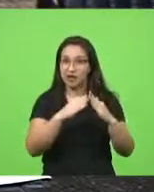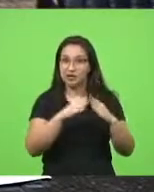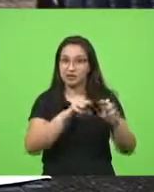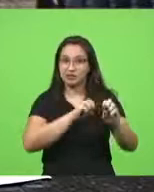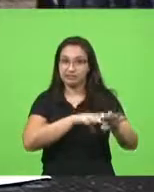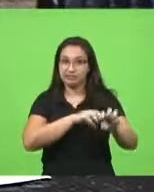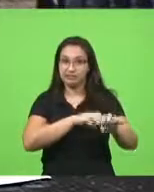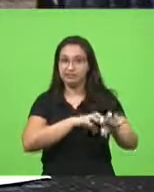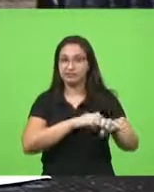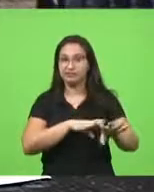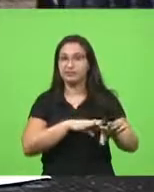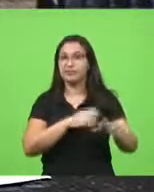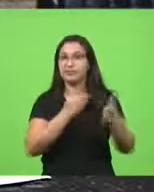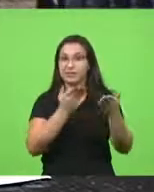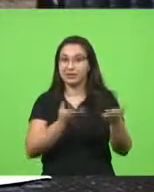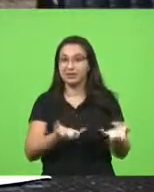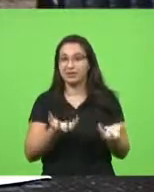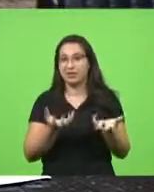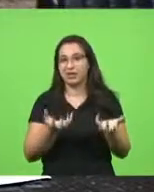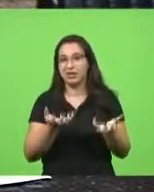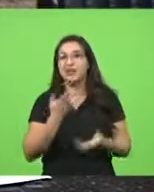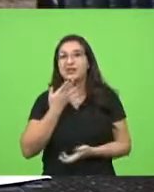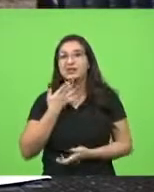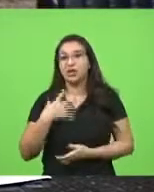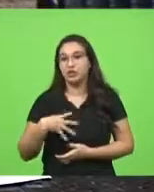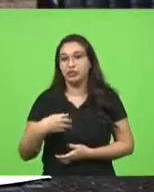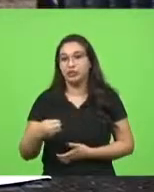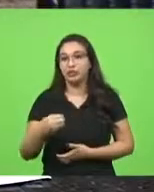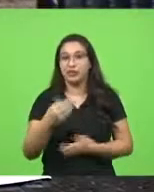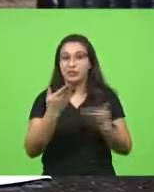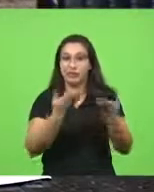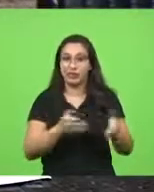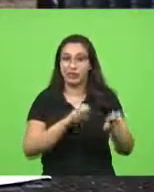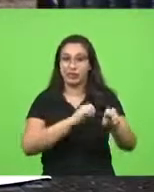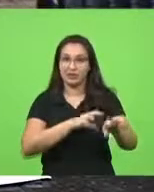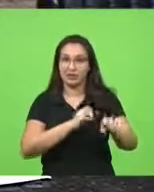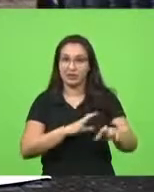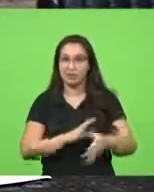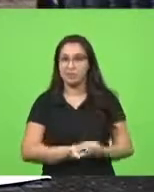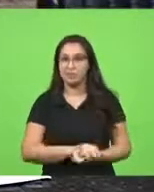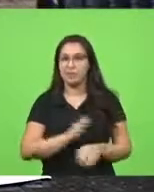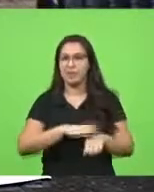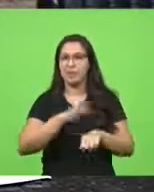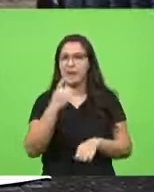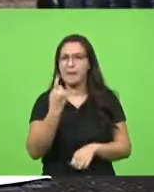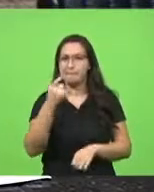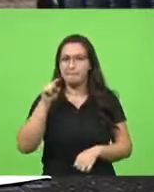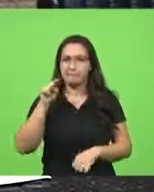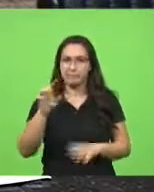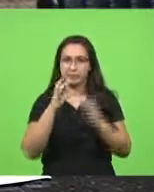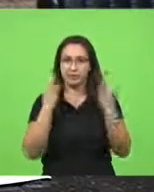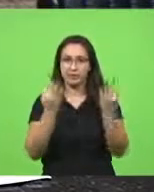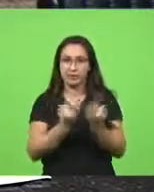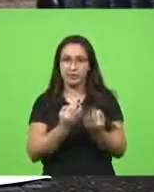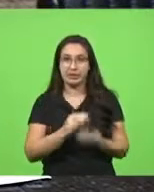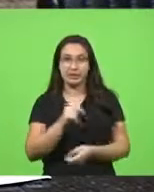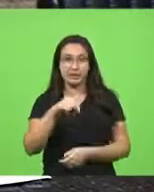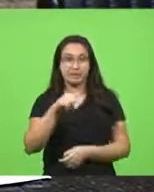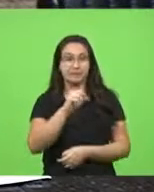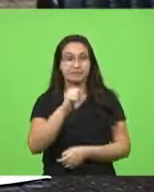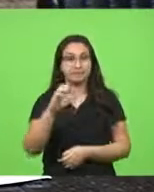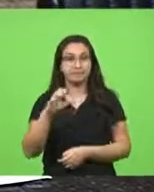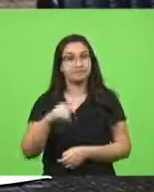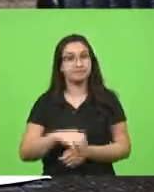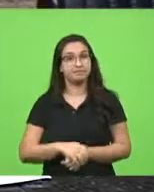por educar os seus filhos. São mais de 1.000 famílias em Santa Catarina. Esse plenário teve a oportunidade de